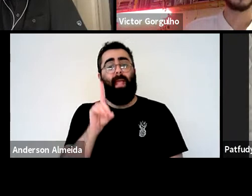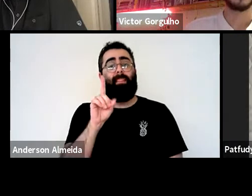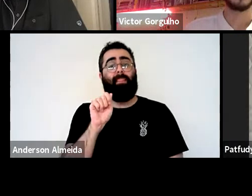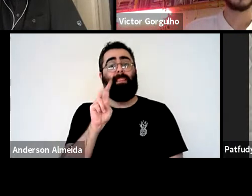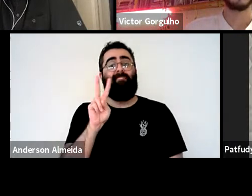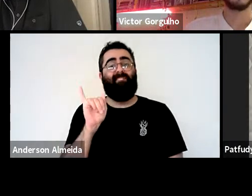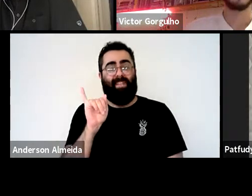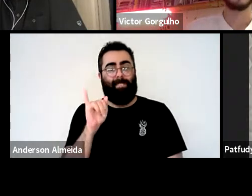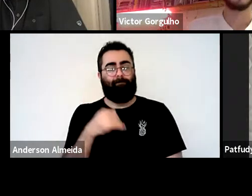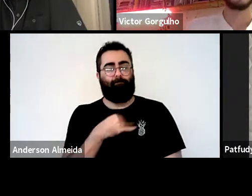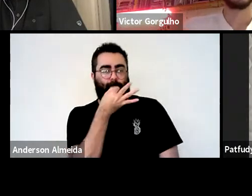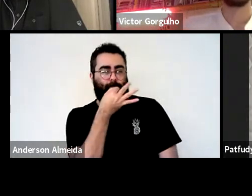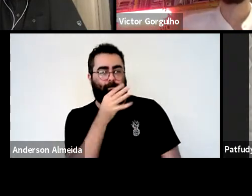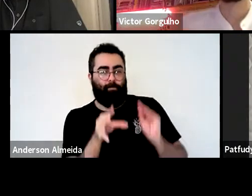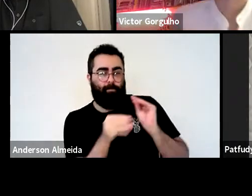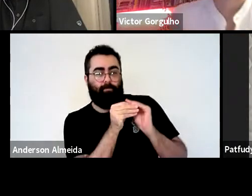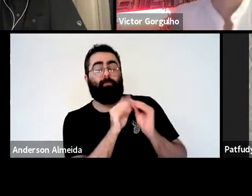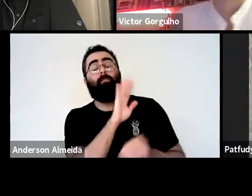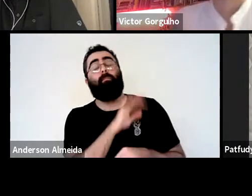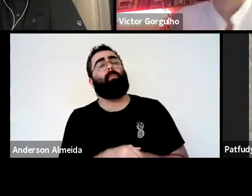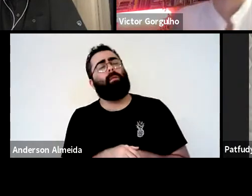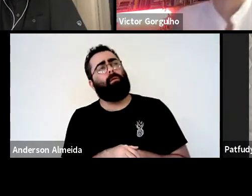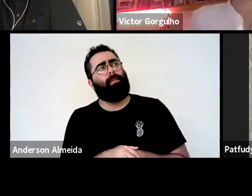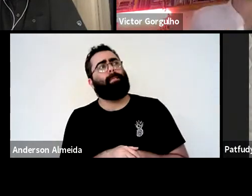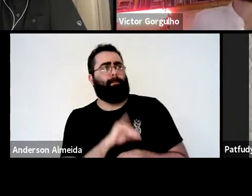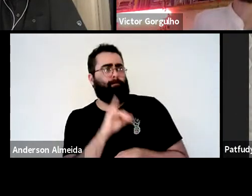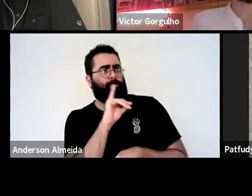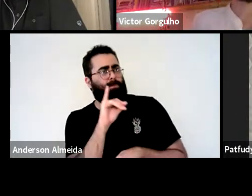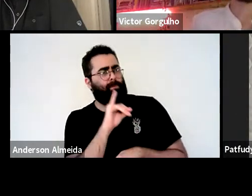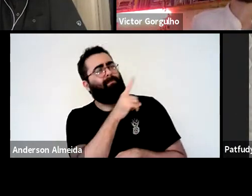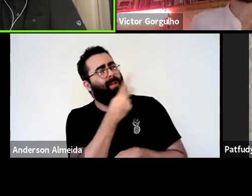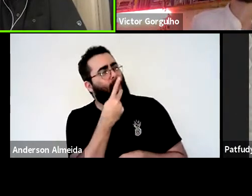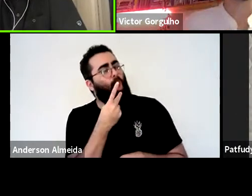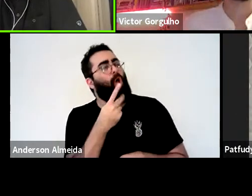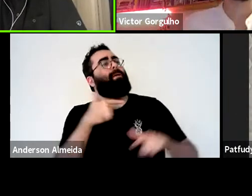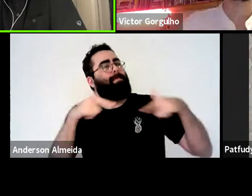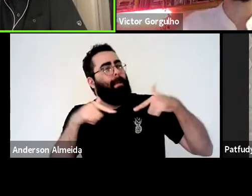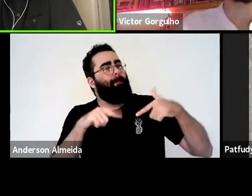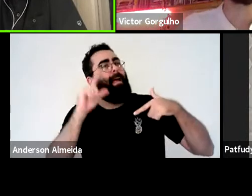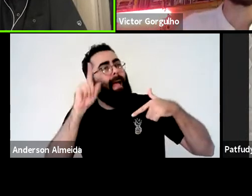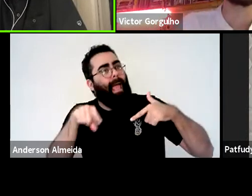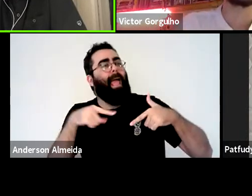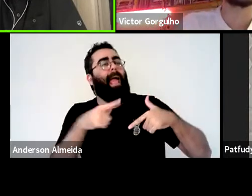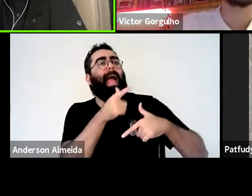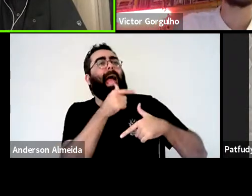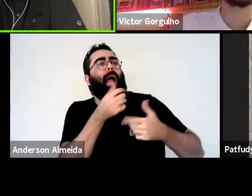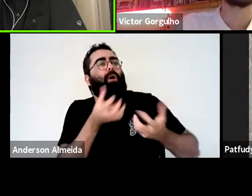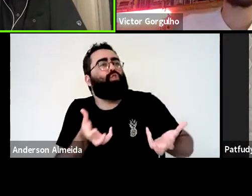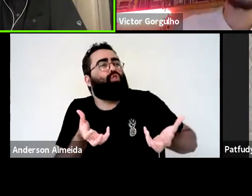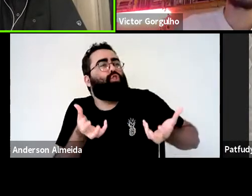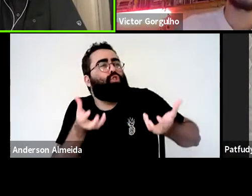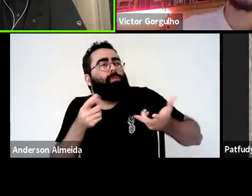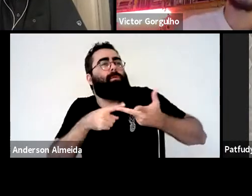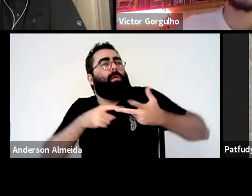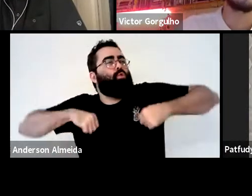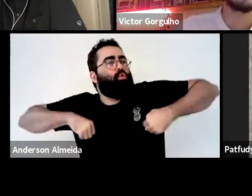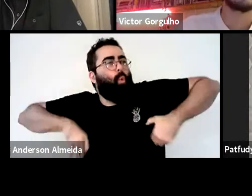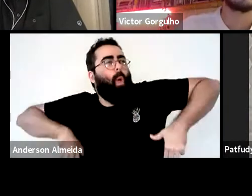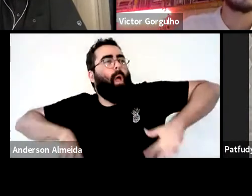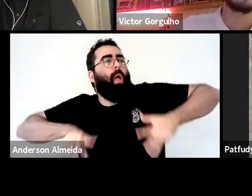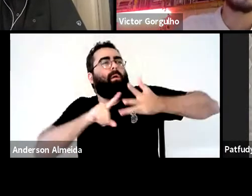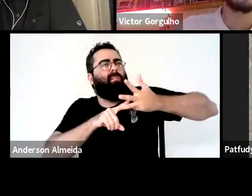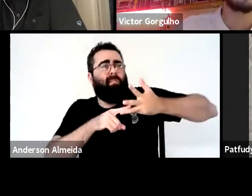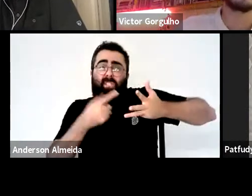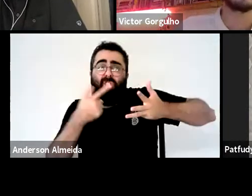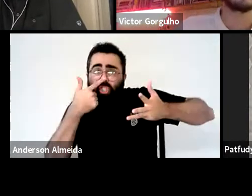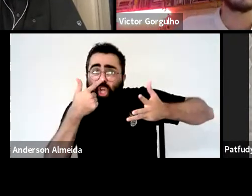fala e é importante dizer, mesmo que o trabalho é úmido, ele é suado, ele não sei se ele cheira bem, e ele é muito desconfortável também,